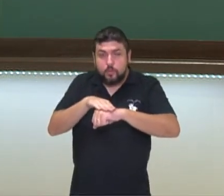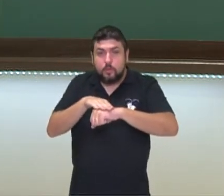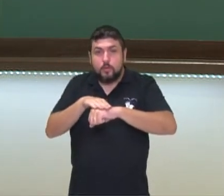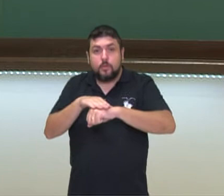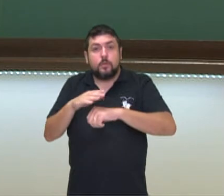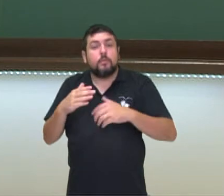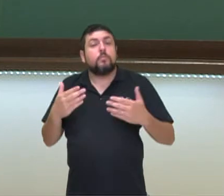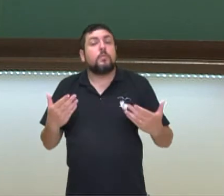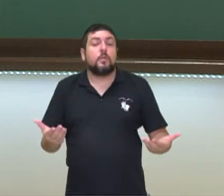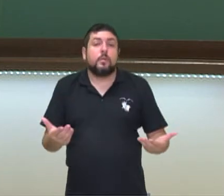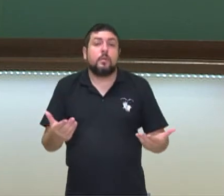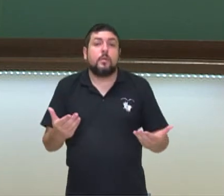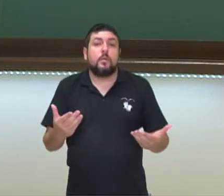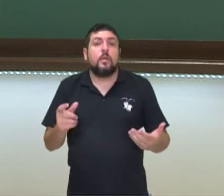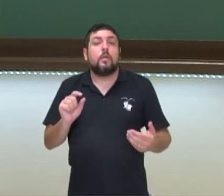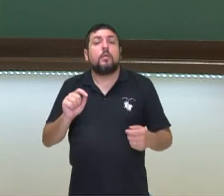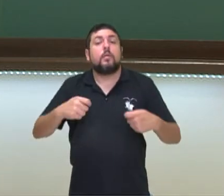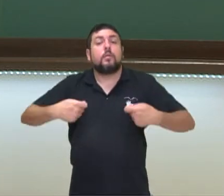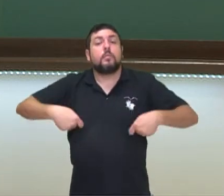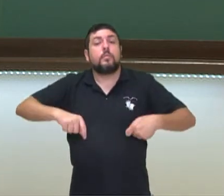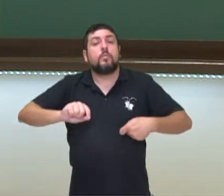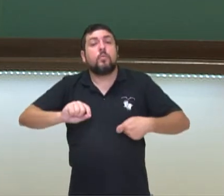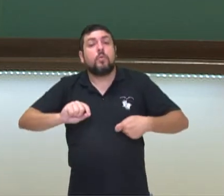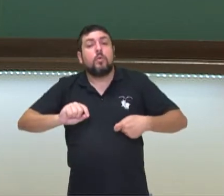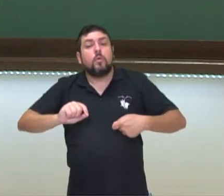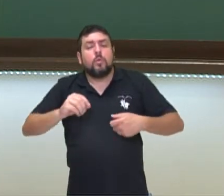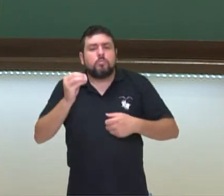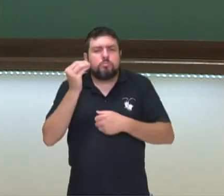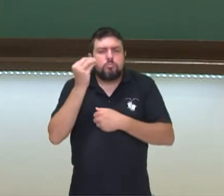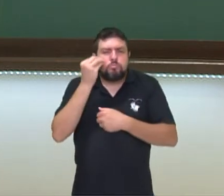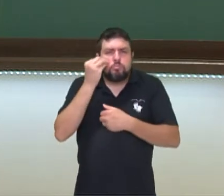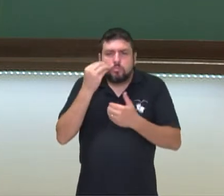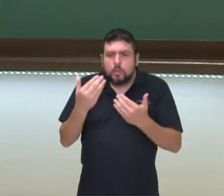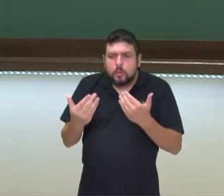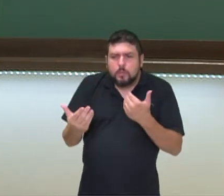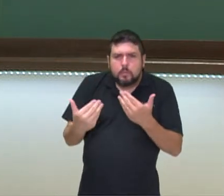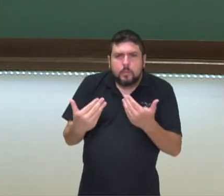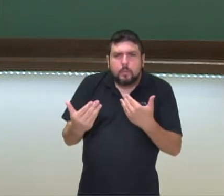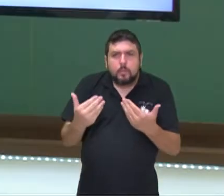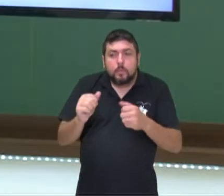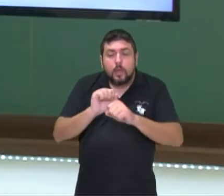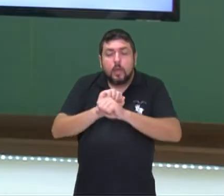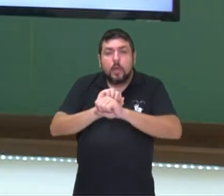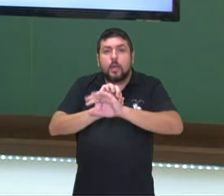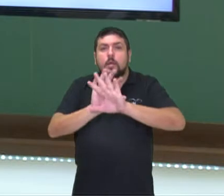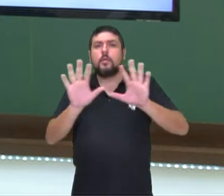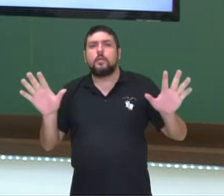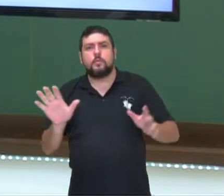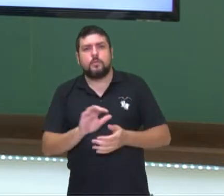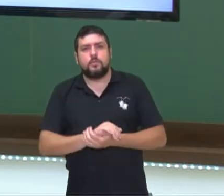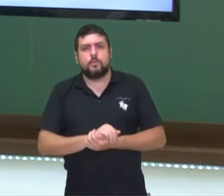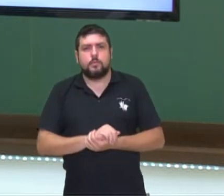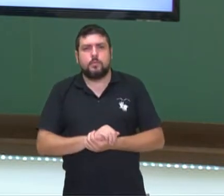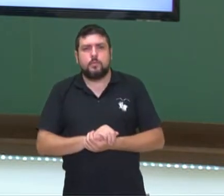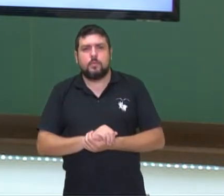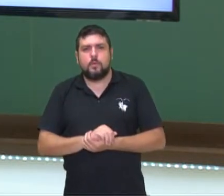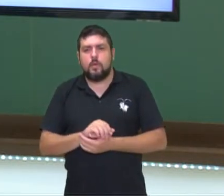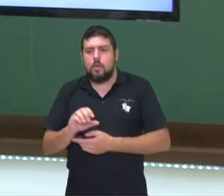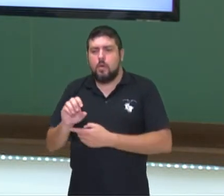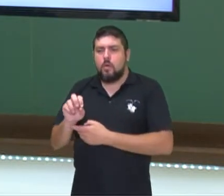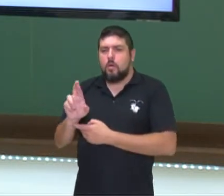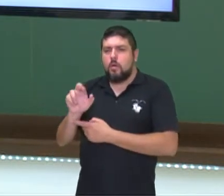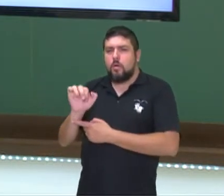importante melhorar esse diálogo, melhorar esse discurso. A oratória está relacionada